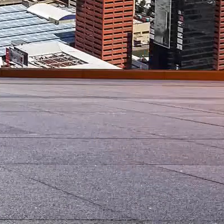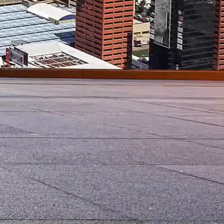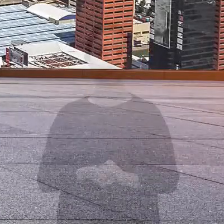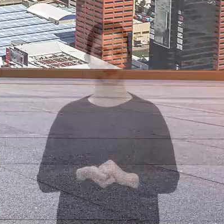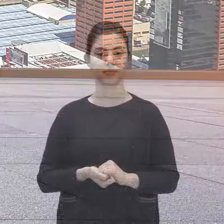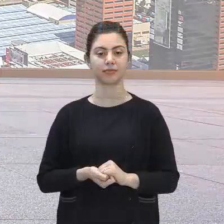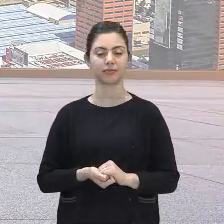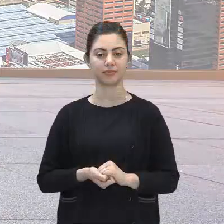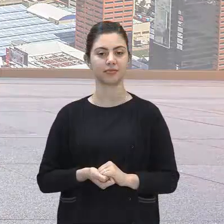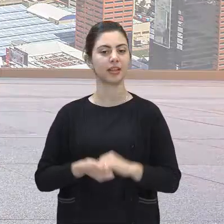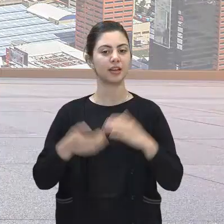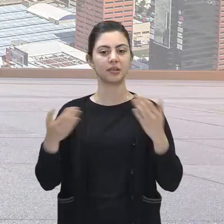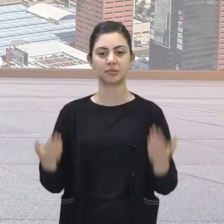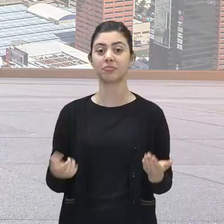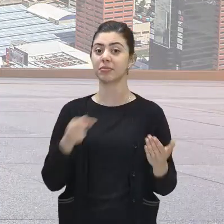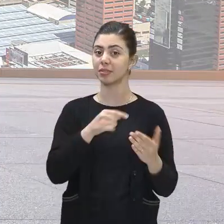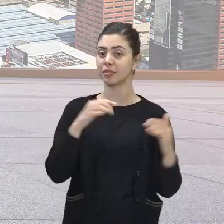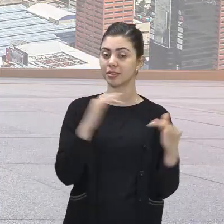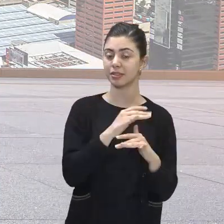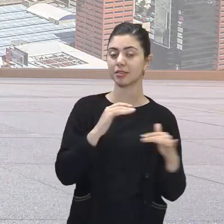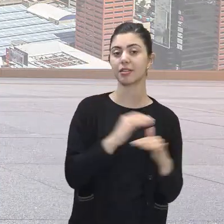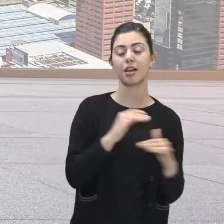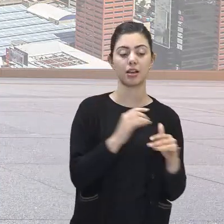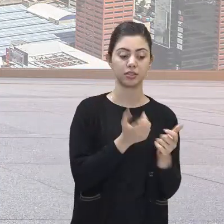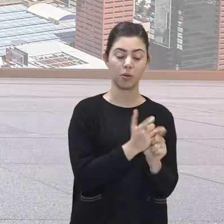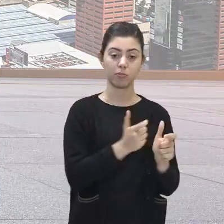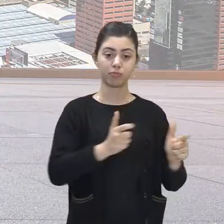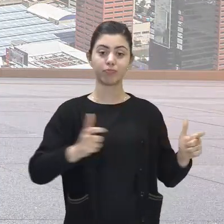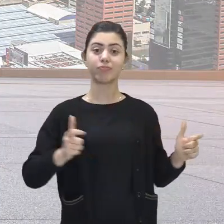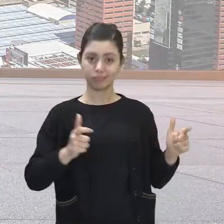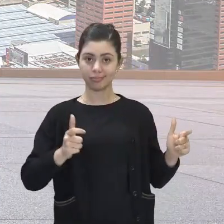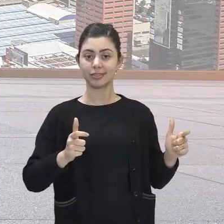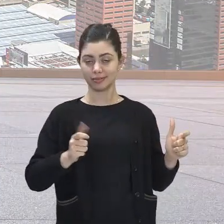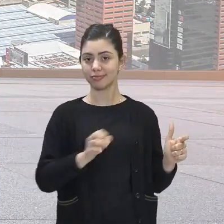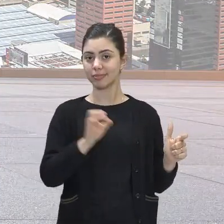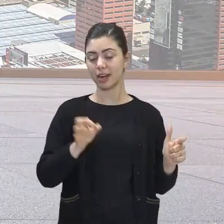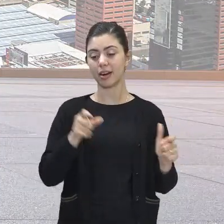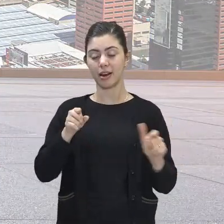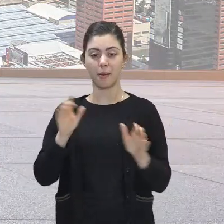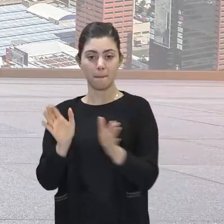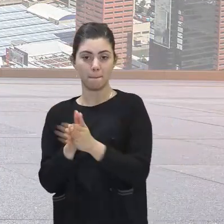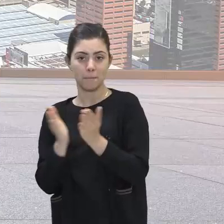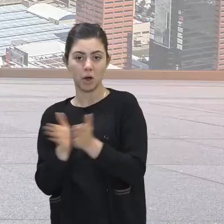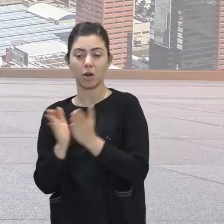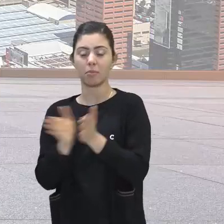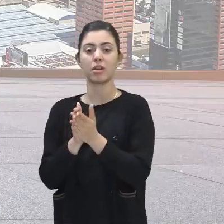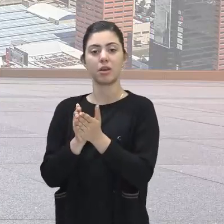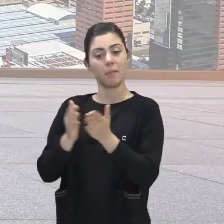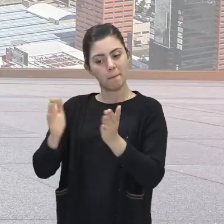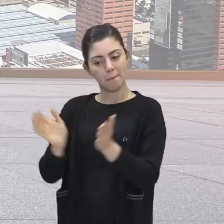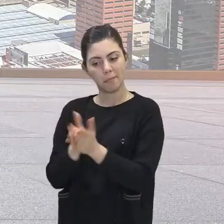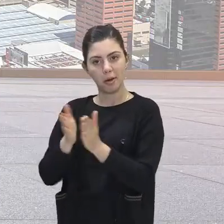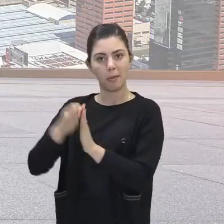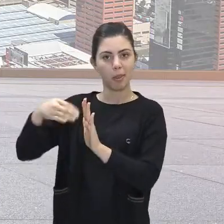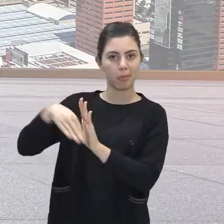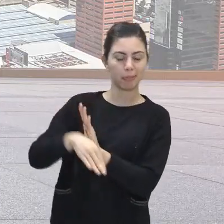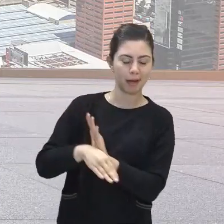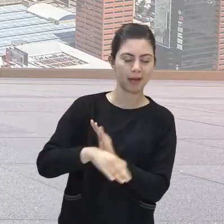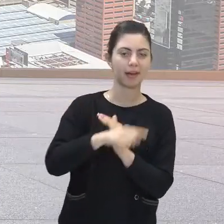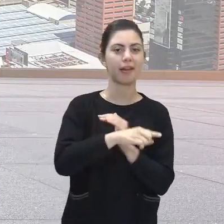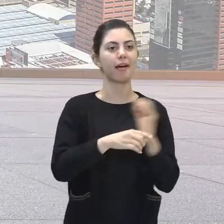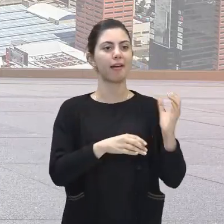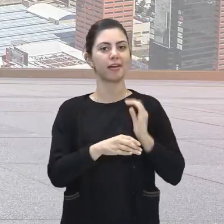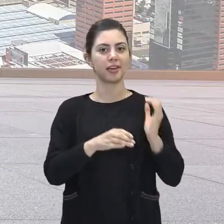A cidade não para, a cidade só cresce. O de cima sobe e o de baixo desce. Né? Simples assim, Chico Science